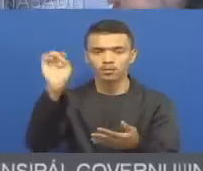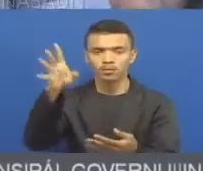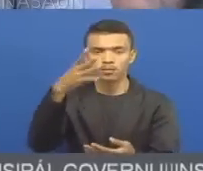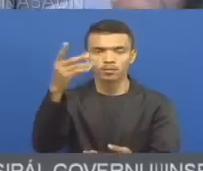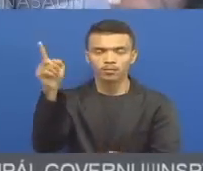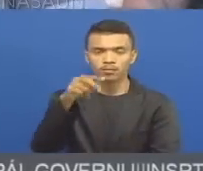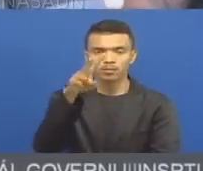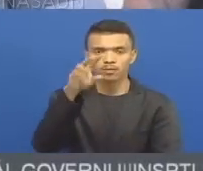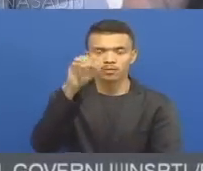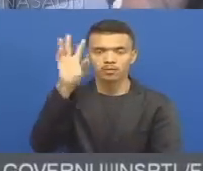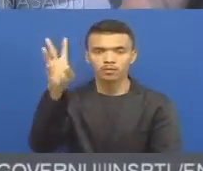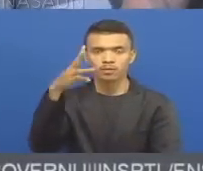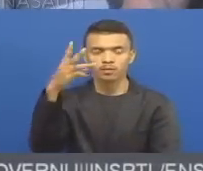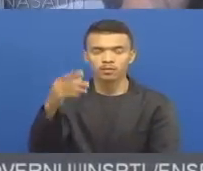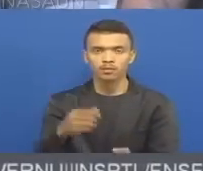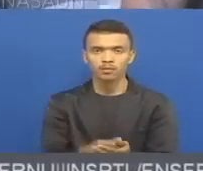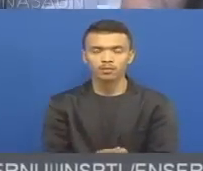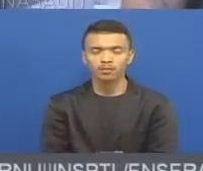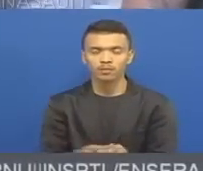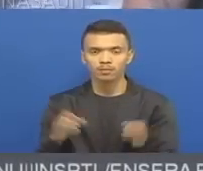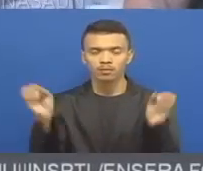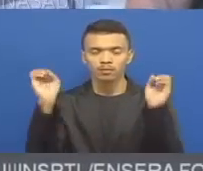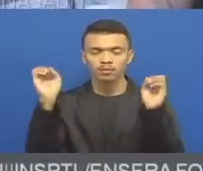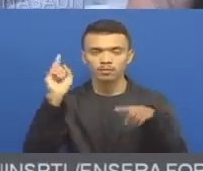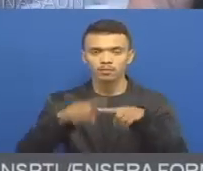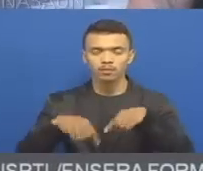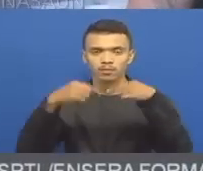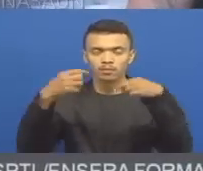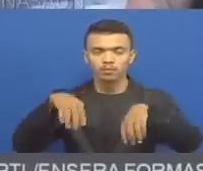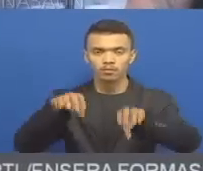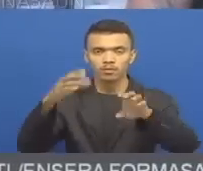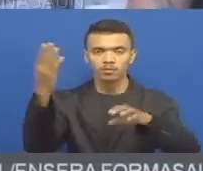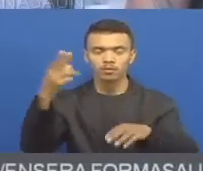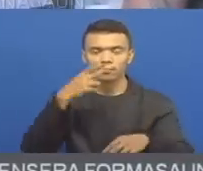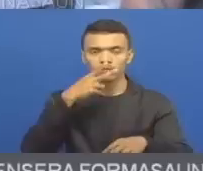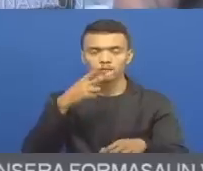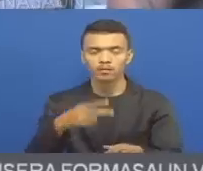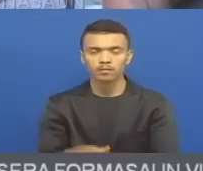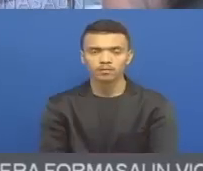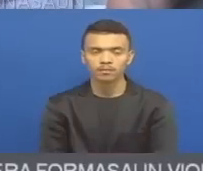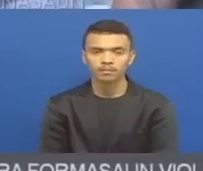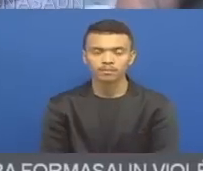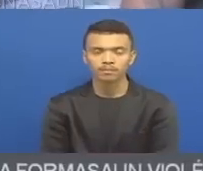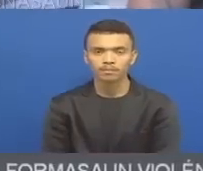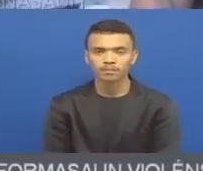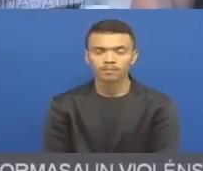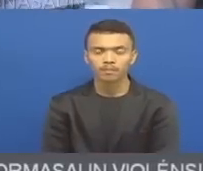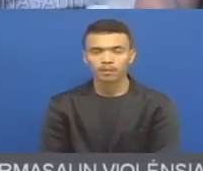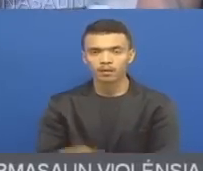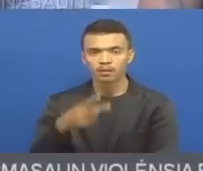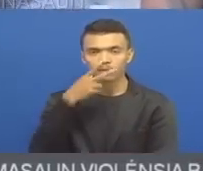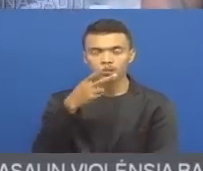con regime controle tabaco la permiti para tu comercializar mercado. Sim, tare kata oi negociante ser mos preocupa tamba a cigarro